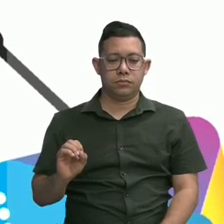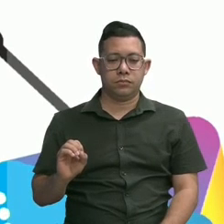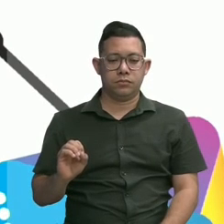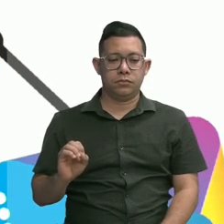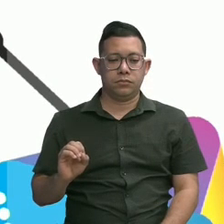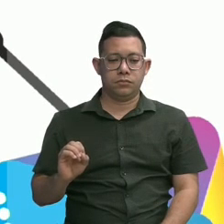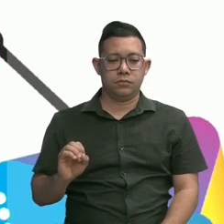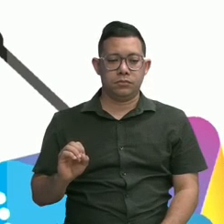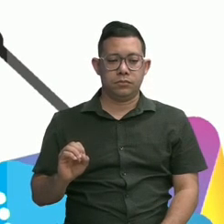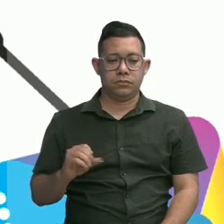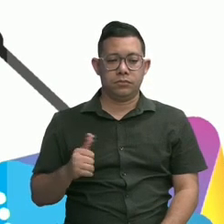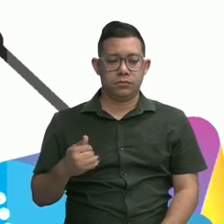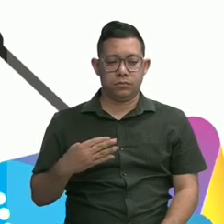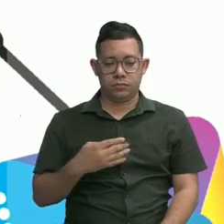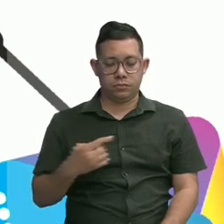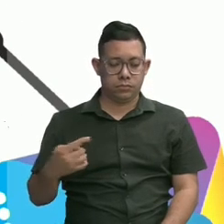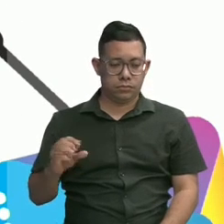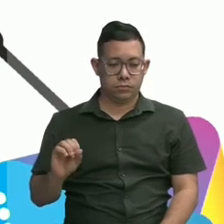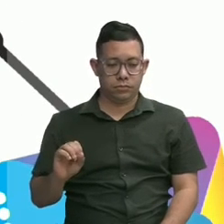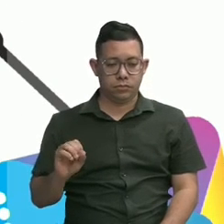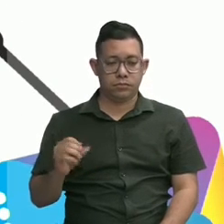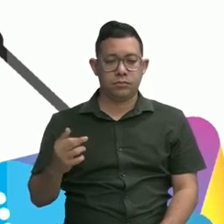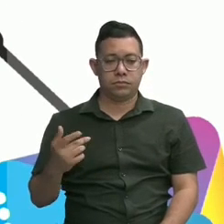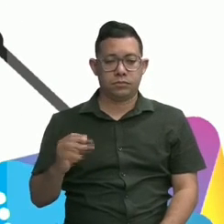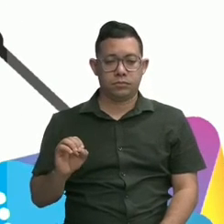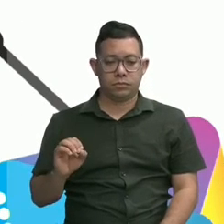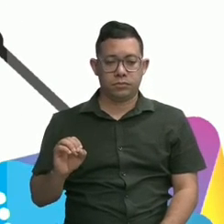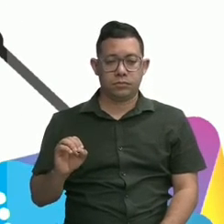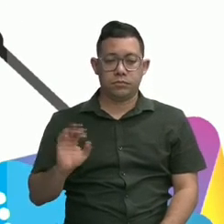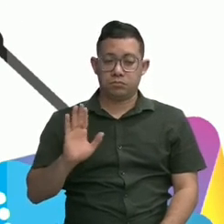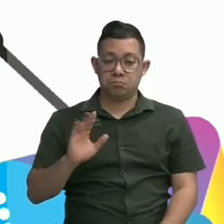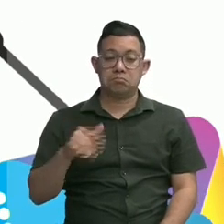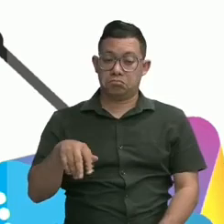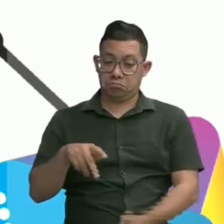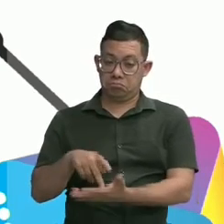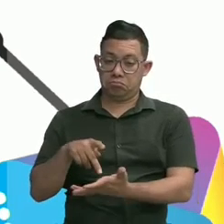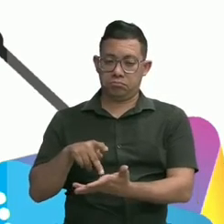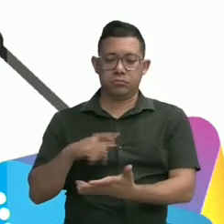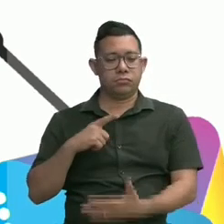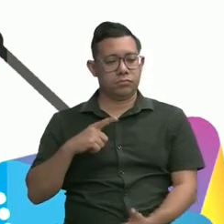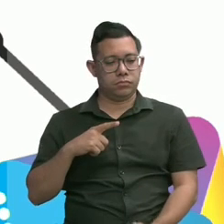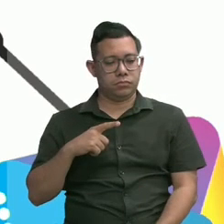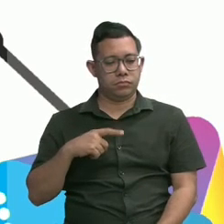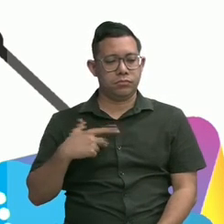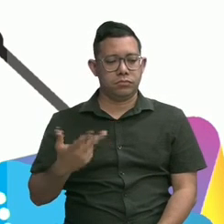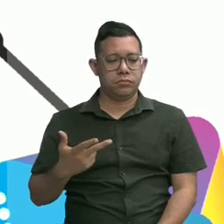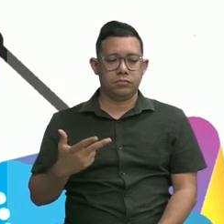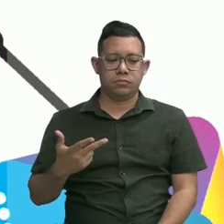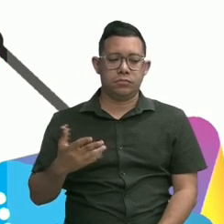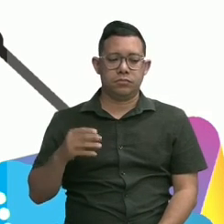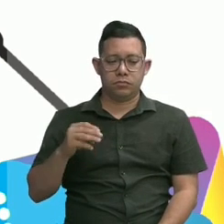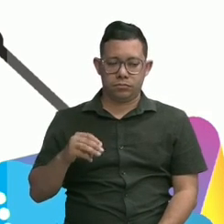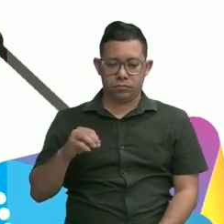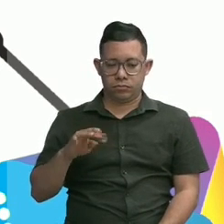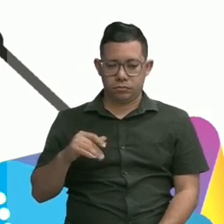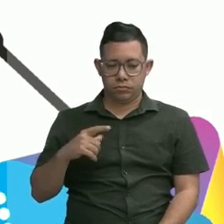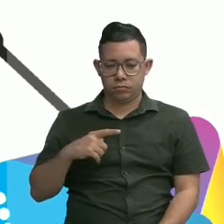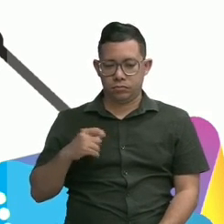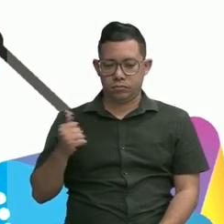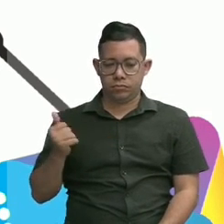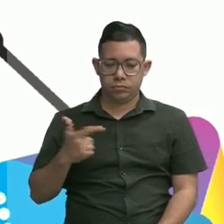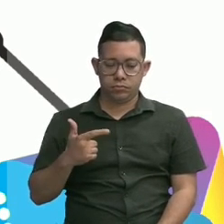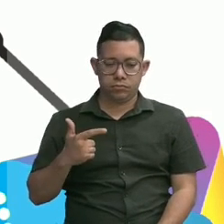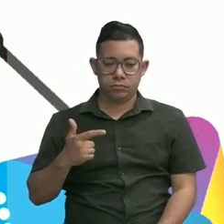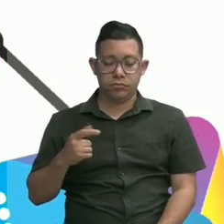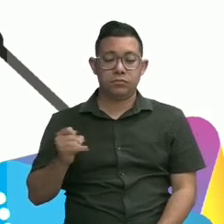144 144 - 144 é igual a zero verdade dele tão logo Maria tem